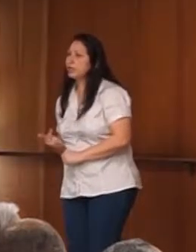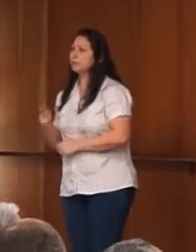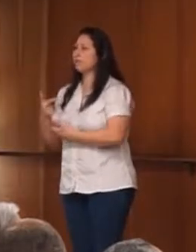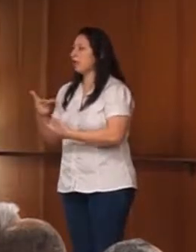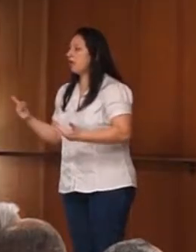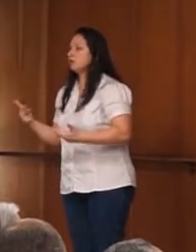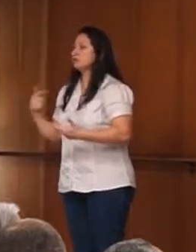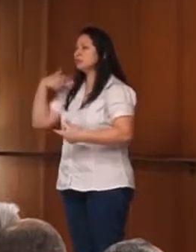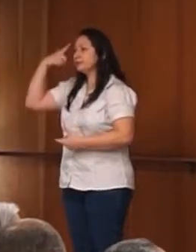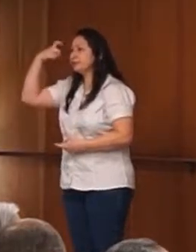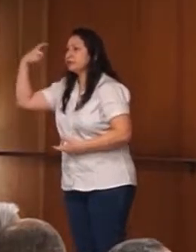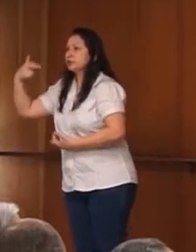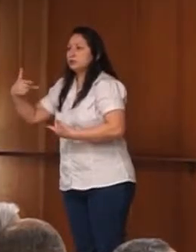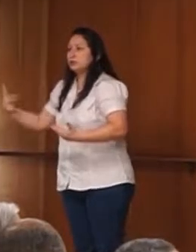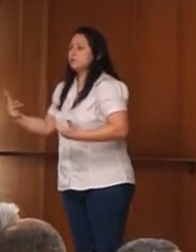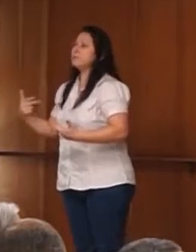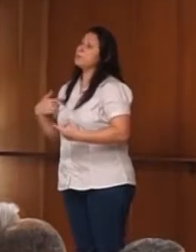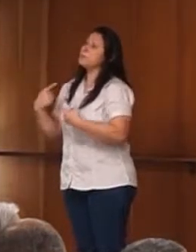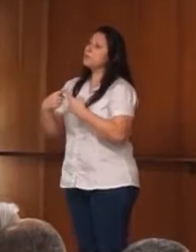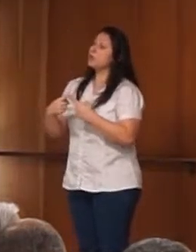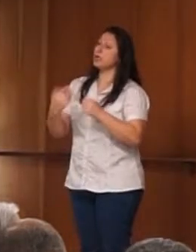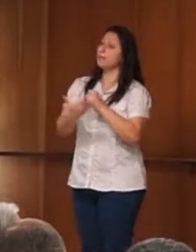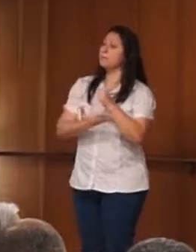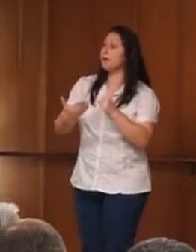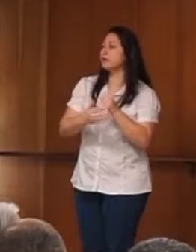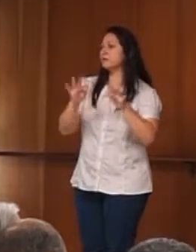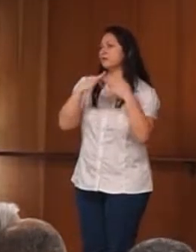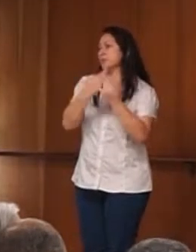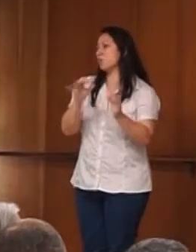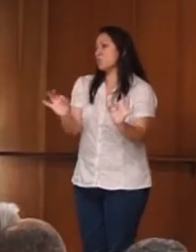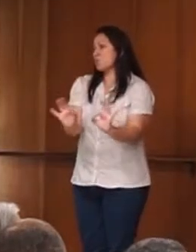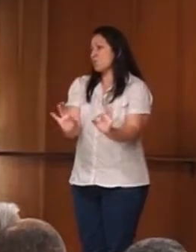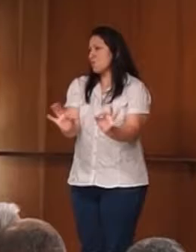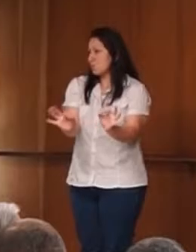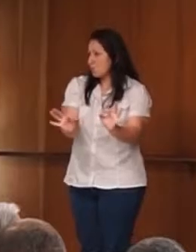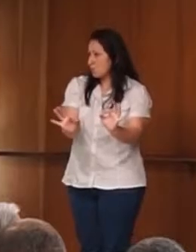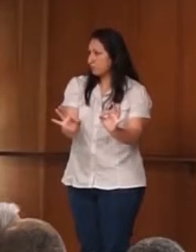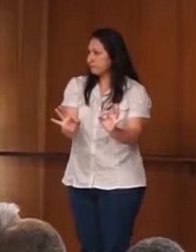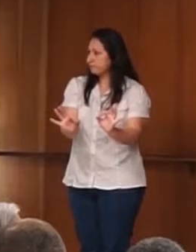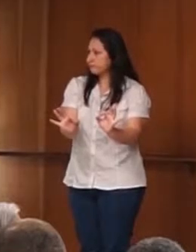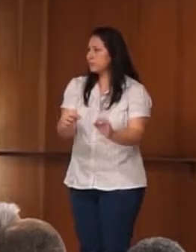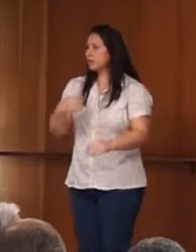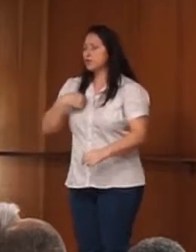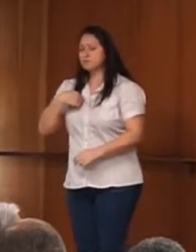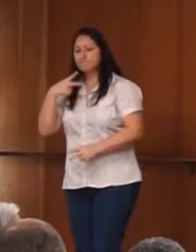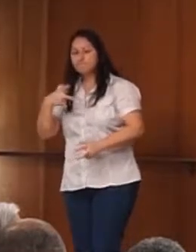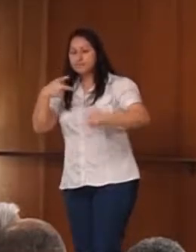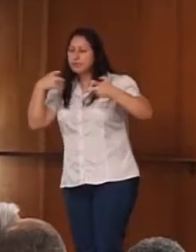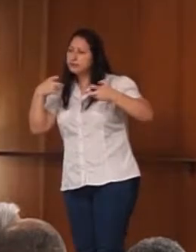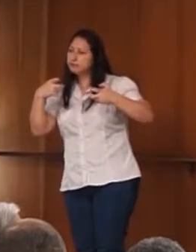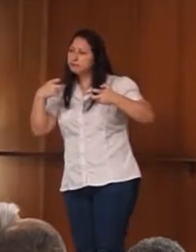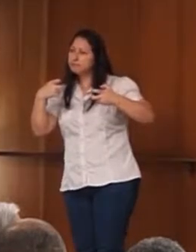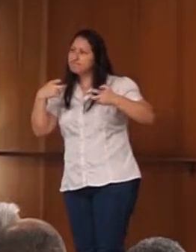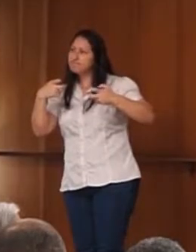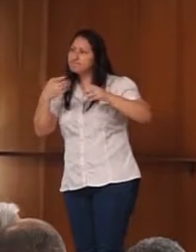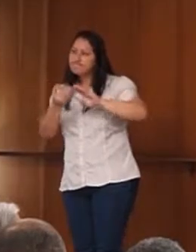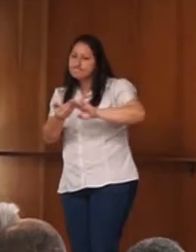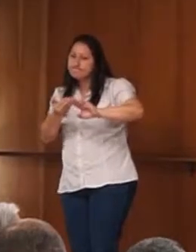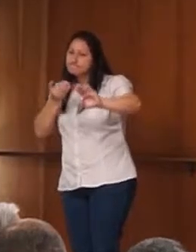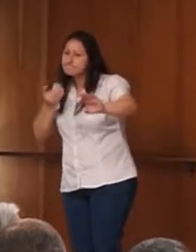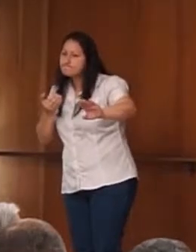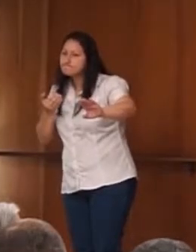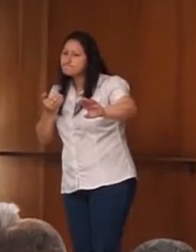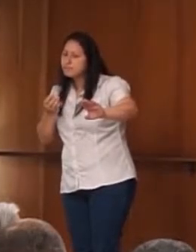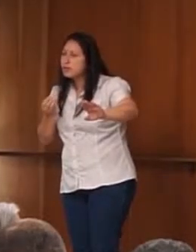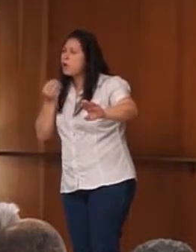assim, familiar e menos estrutura familiar do que a minha, eu vejo que eu consegui fazer um paralelo óbvio de